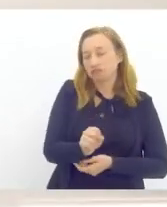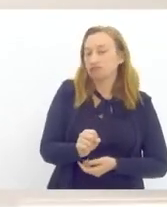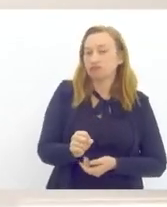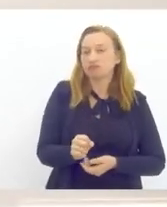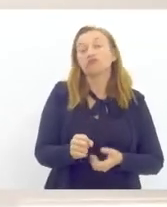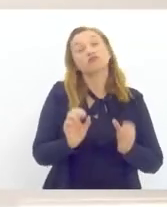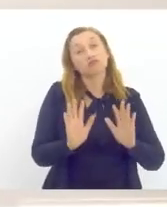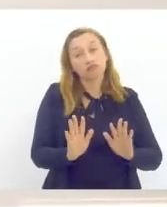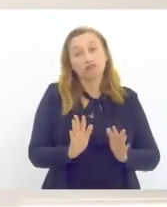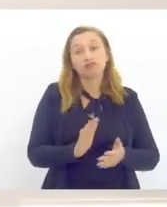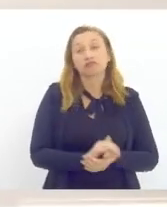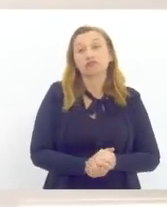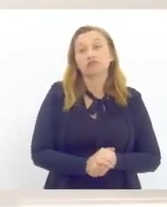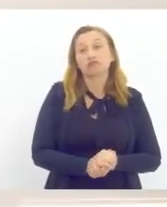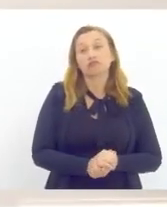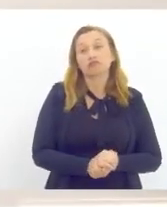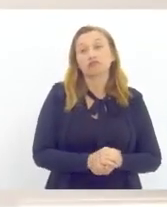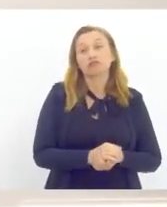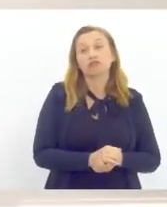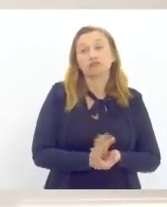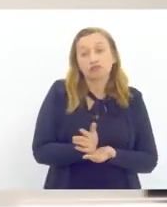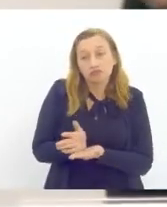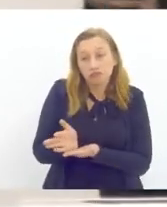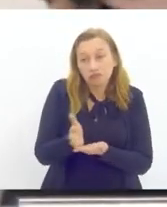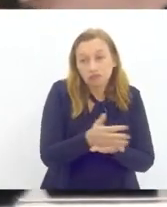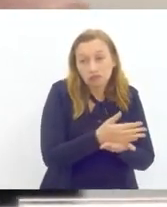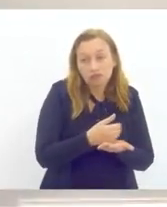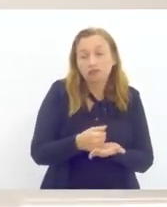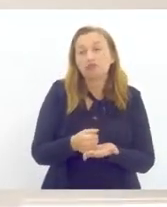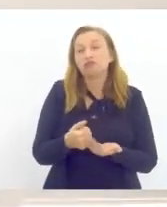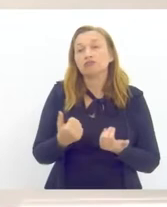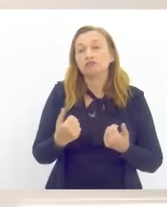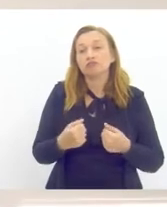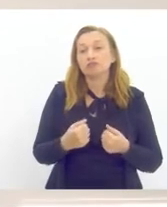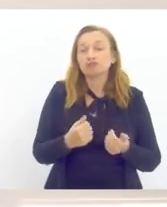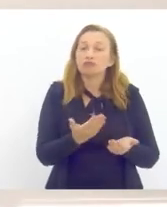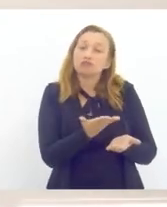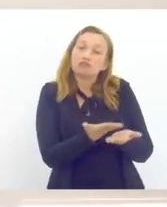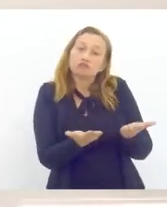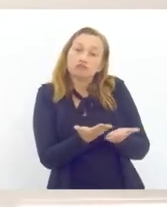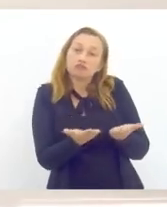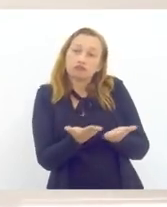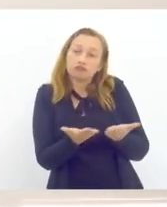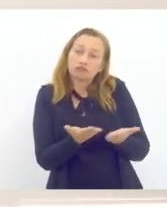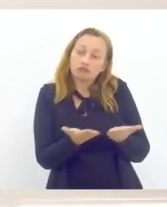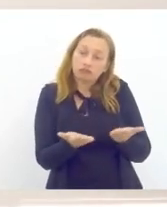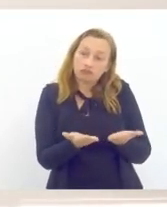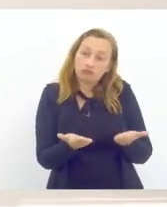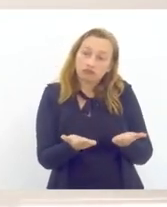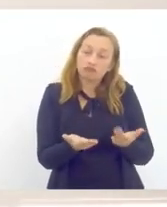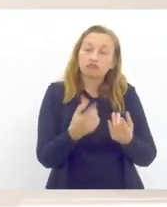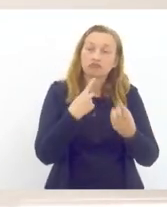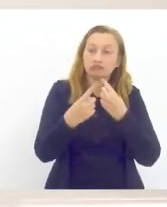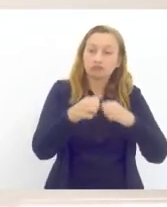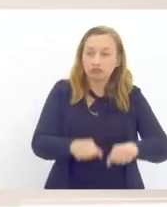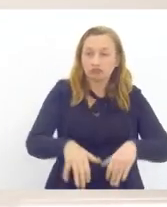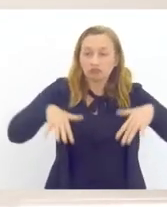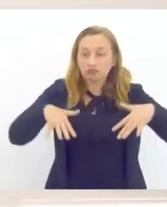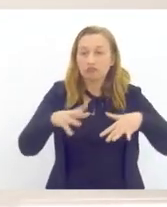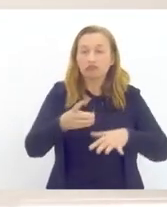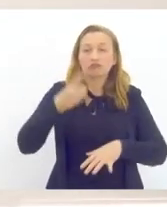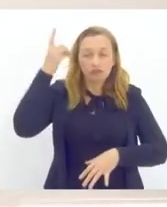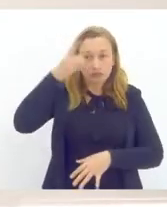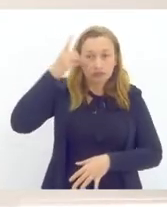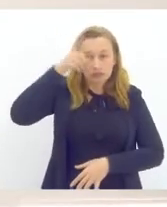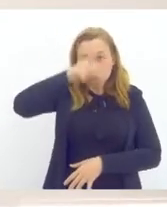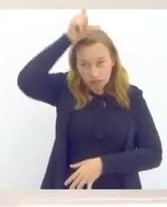talvez os acúmulos que a gente tivesse aqui seriam desperdiçados para uma disputa em plenário. Então, o deputado Luiz Paulo destaca